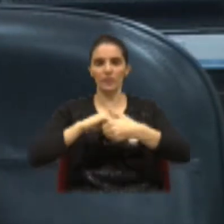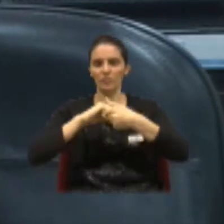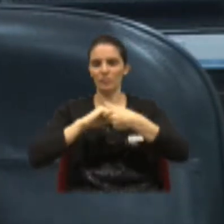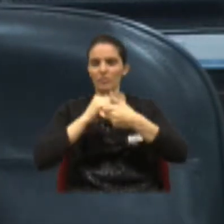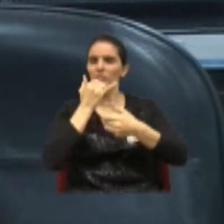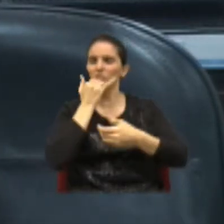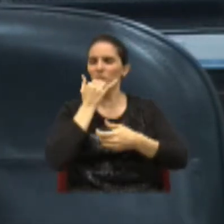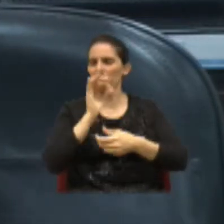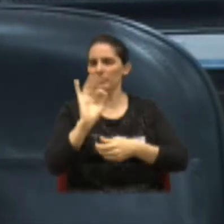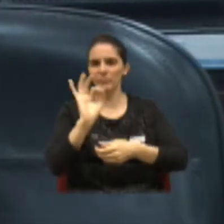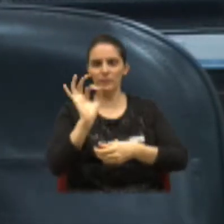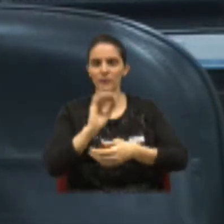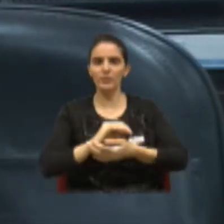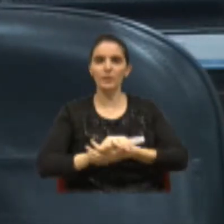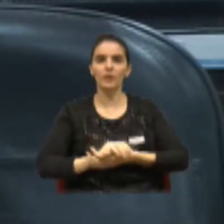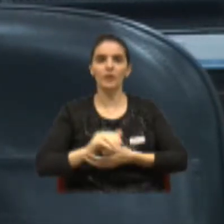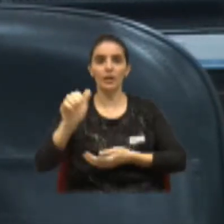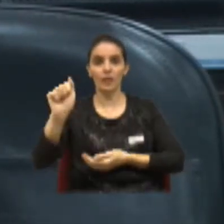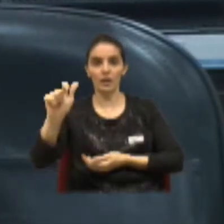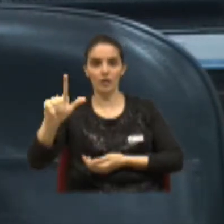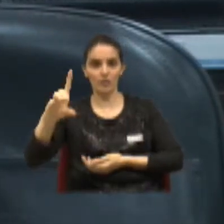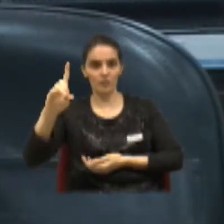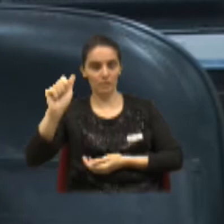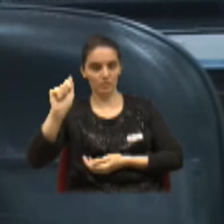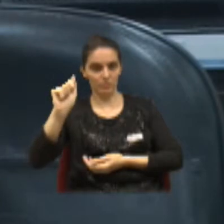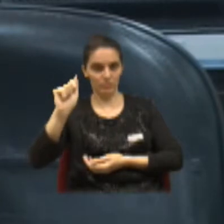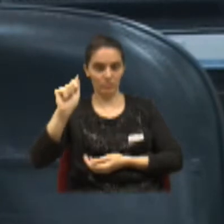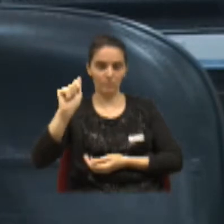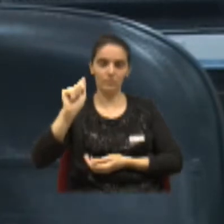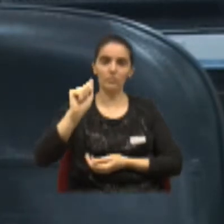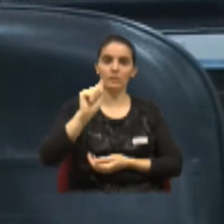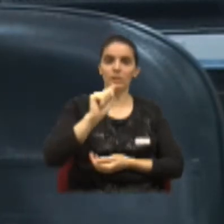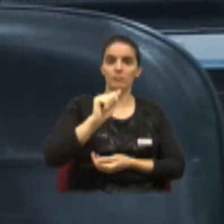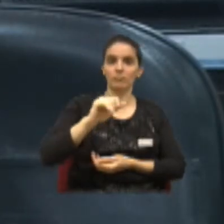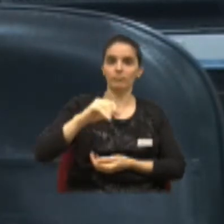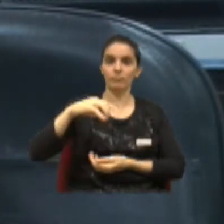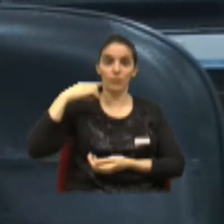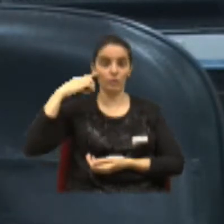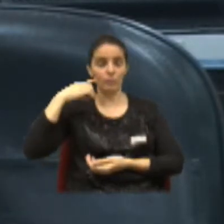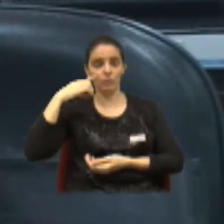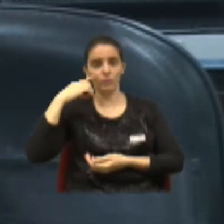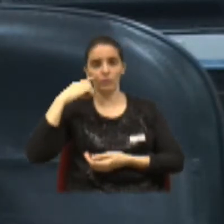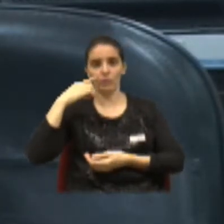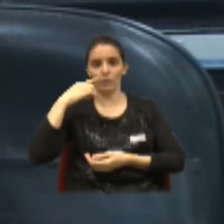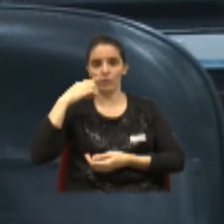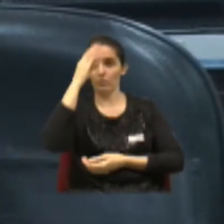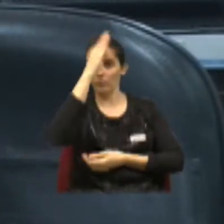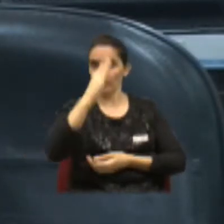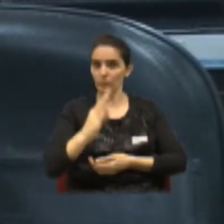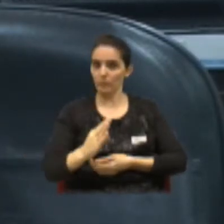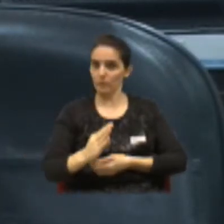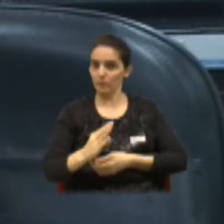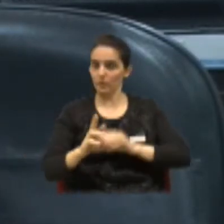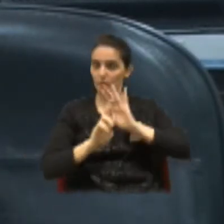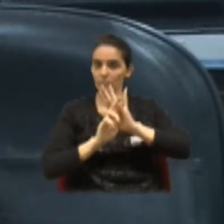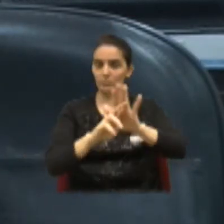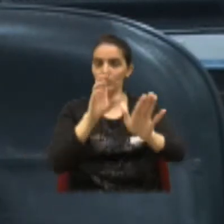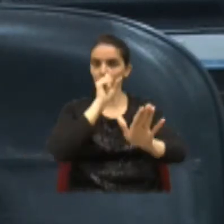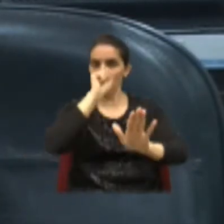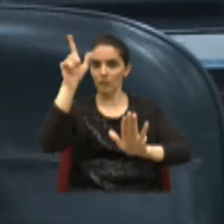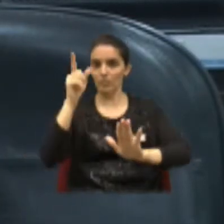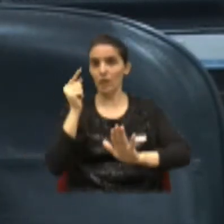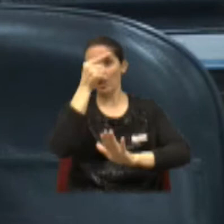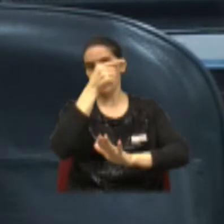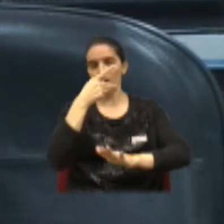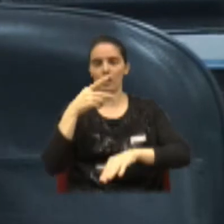doutora Audrey Giorgetti, conselheira estadual da Ordem dos Advogados do Brasil, representando Limeira lá em São Paulo, que vem fazendo isso com grande